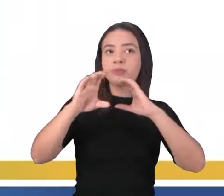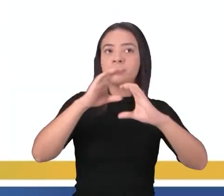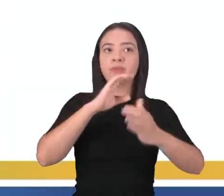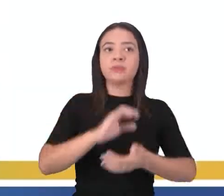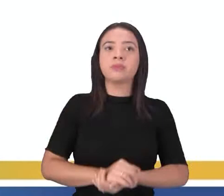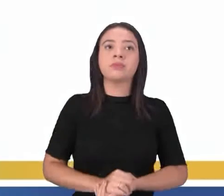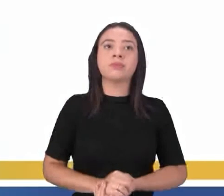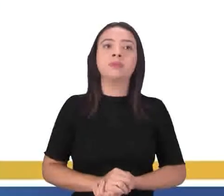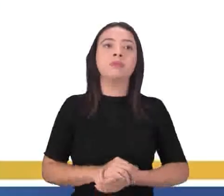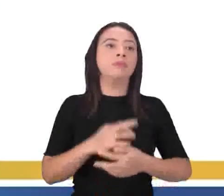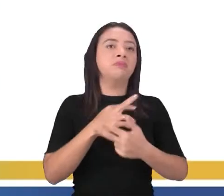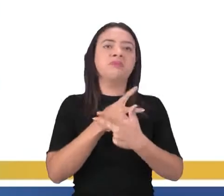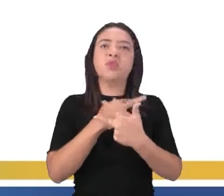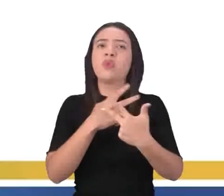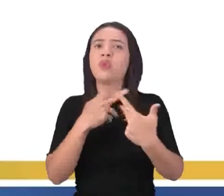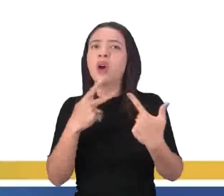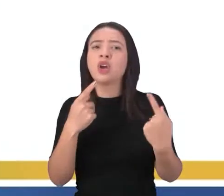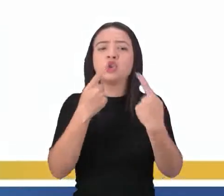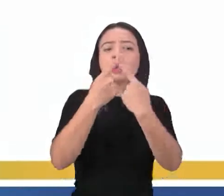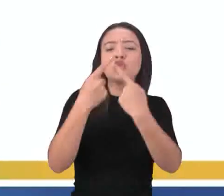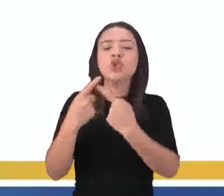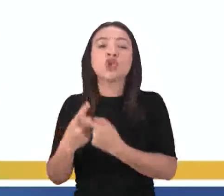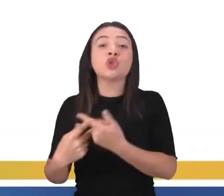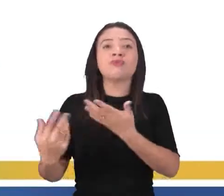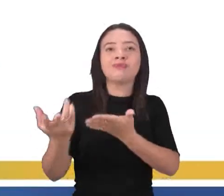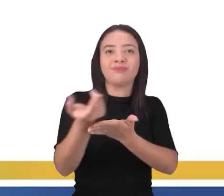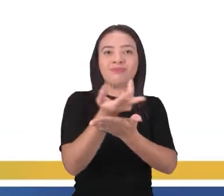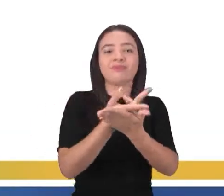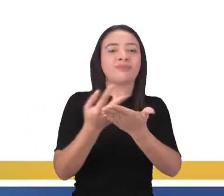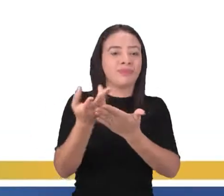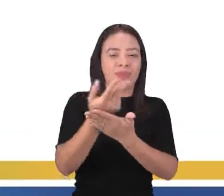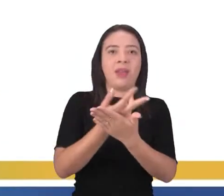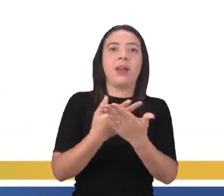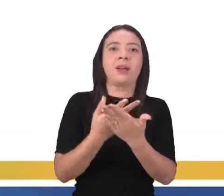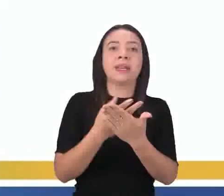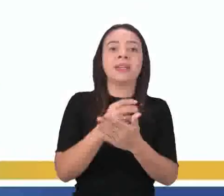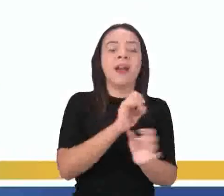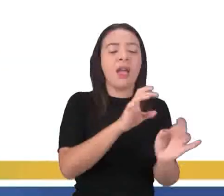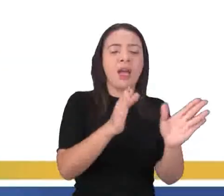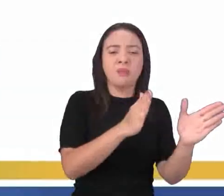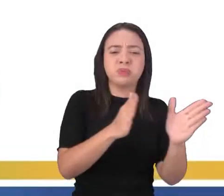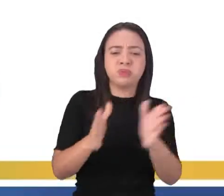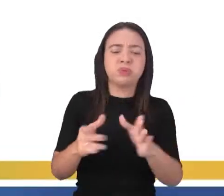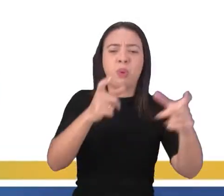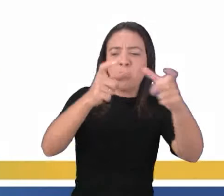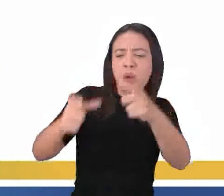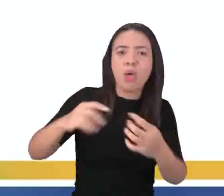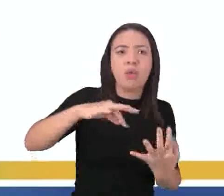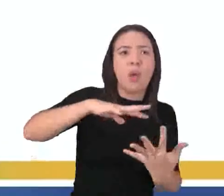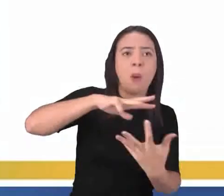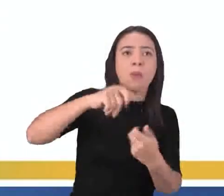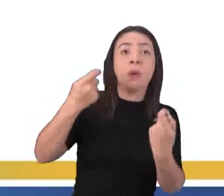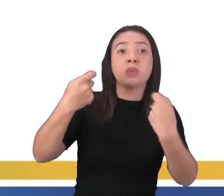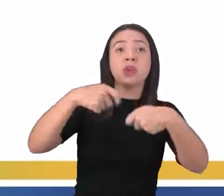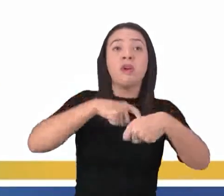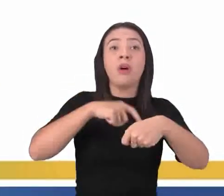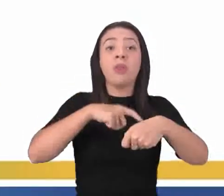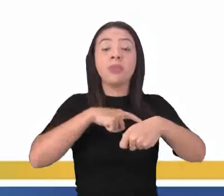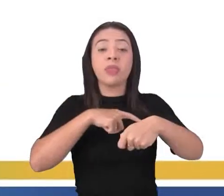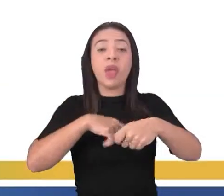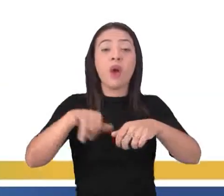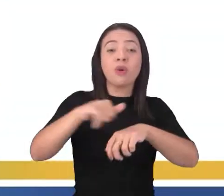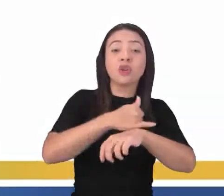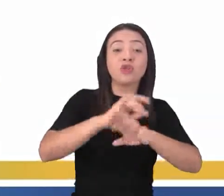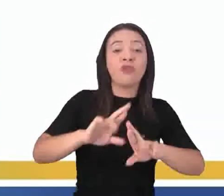Música. É uma das mais variadas formas de arte. Em cada época e lugar do mundo, encontramos um jeito